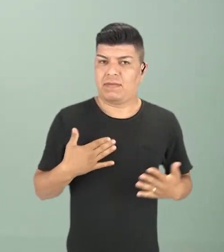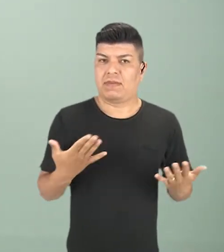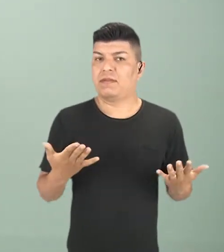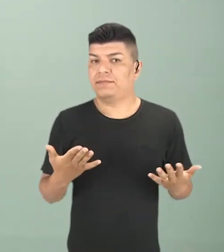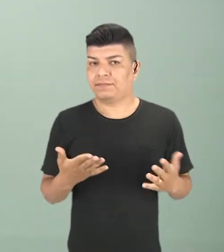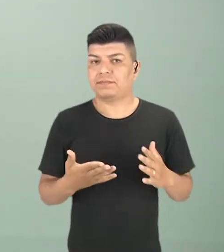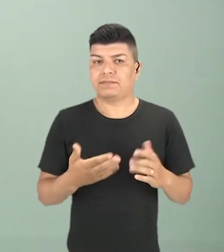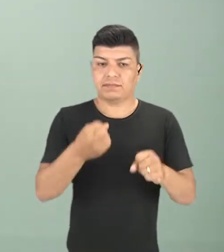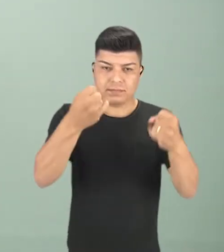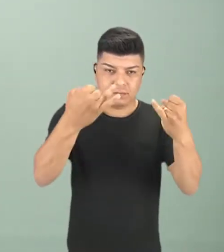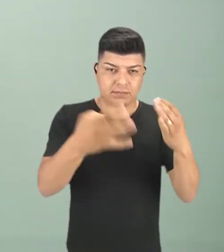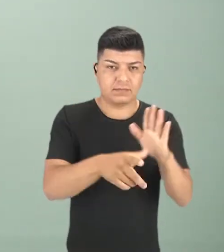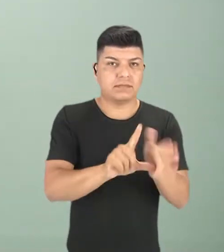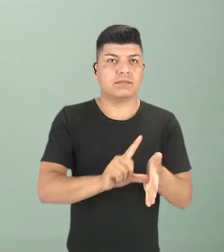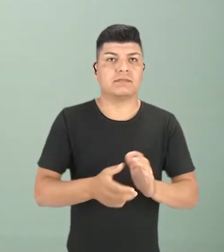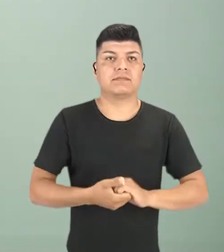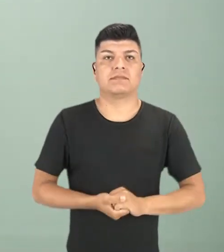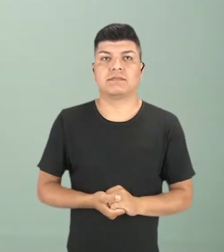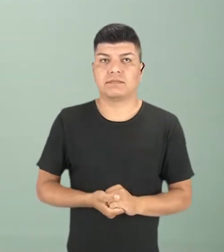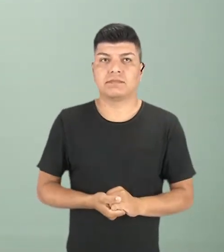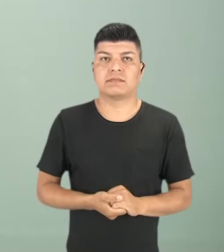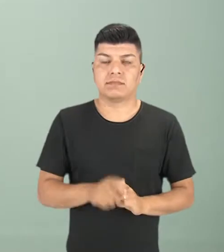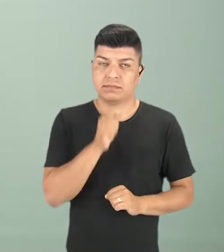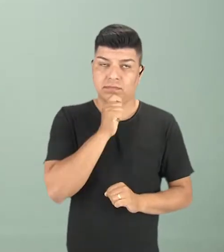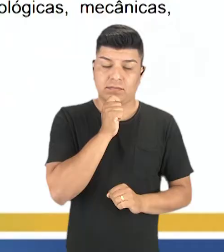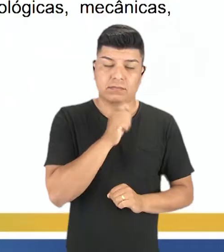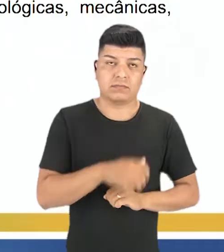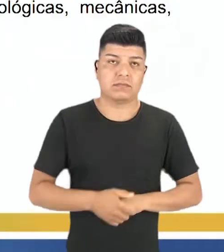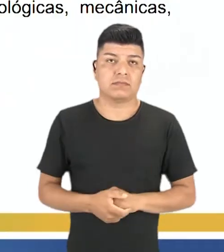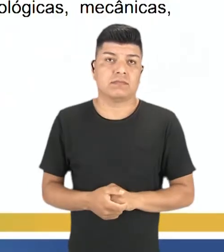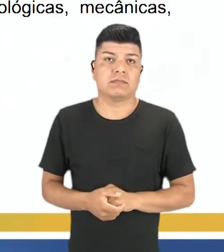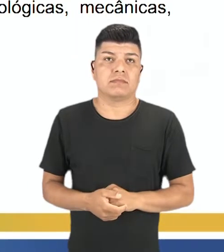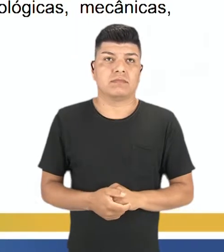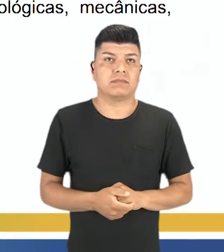aulas anteriores. E ainda fala sobre